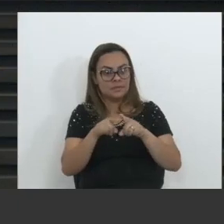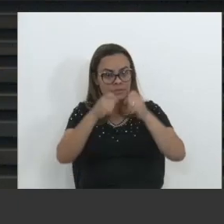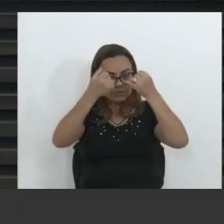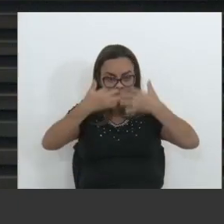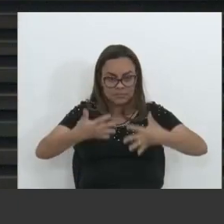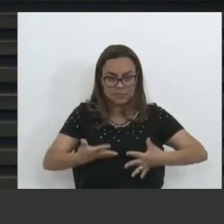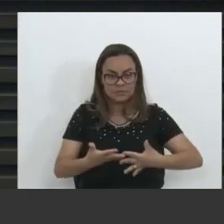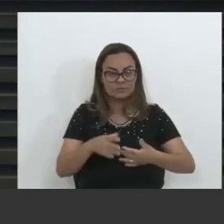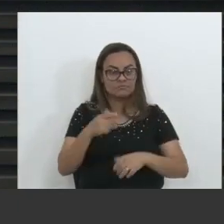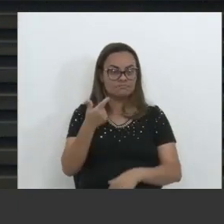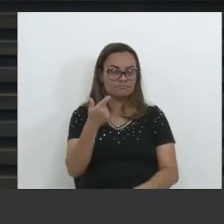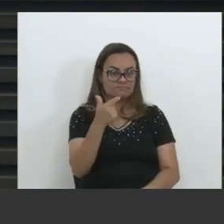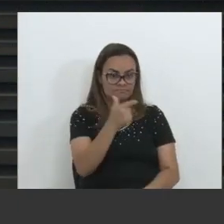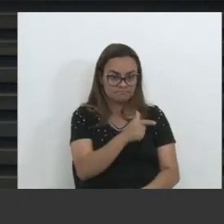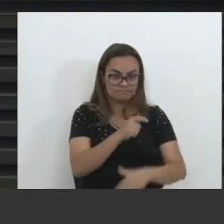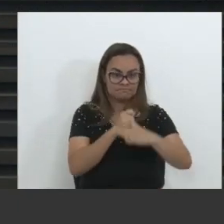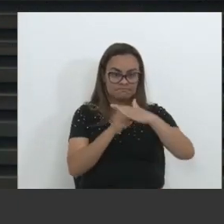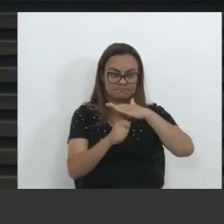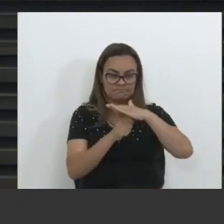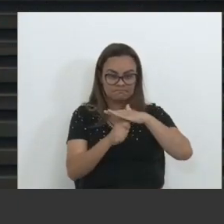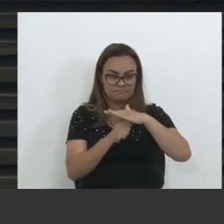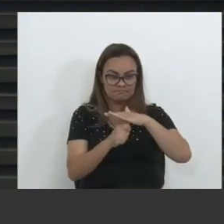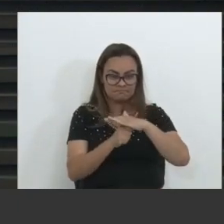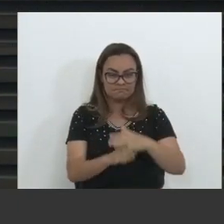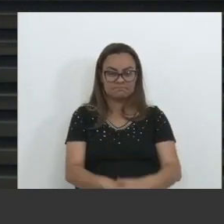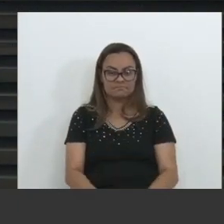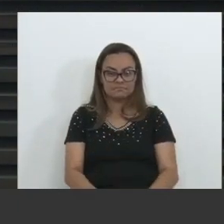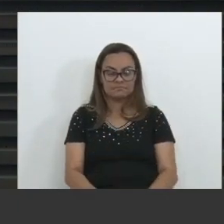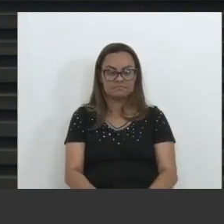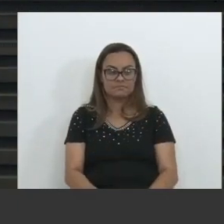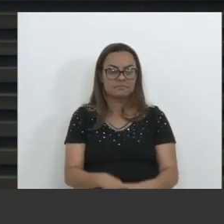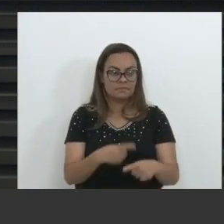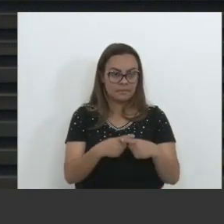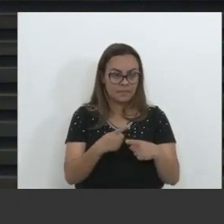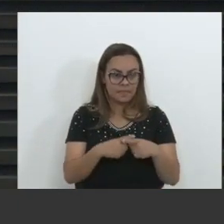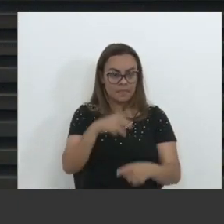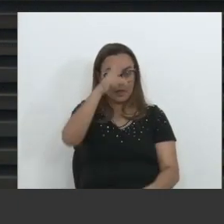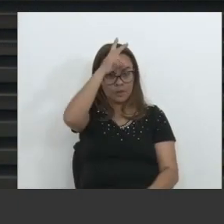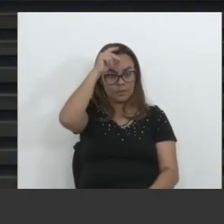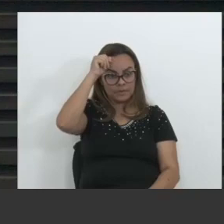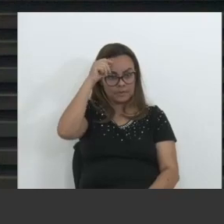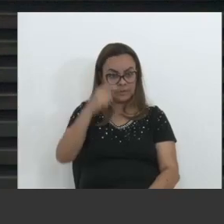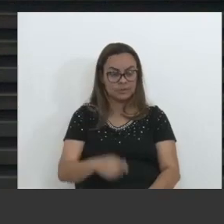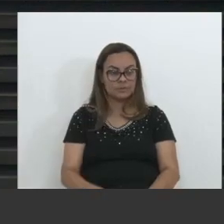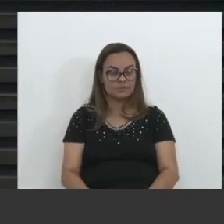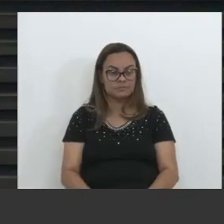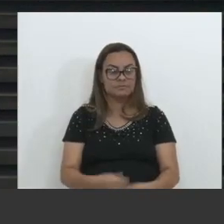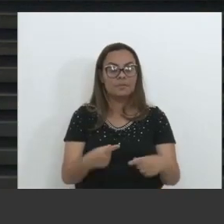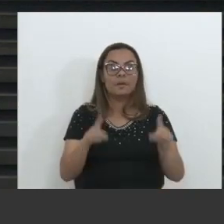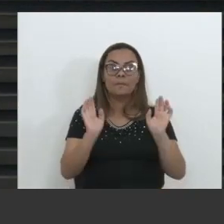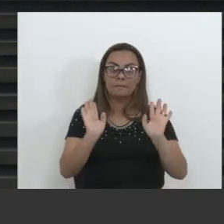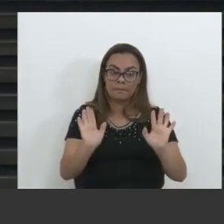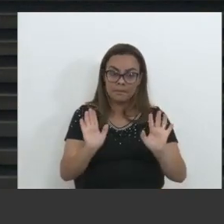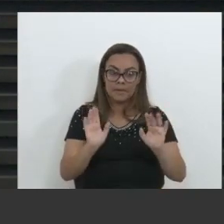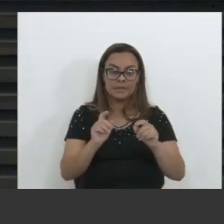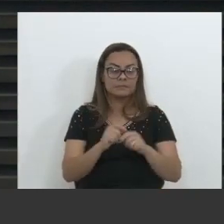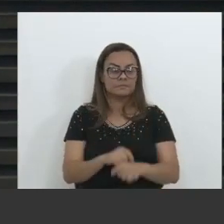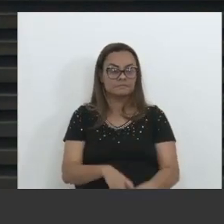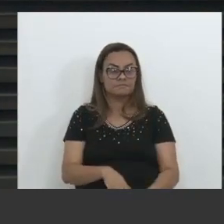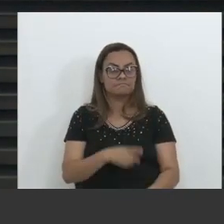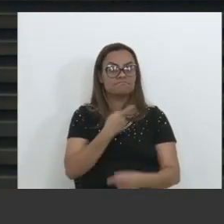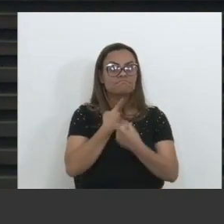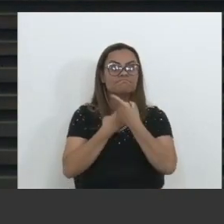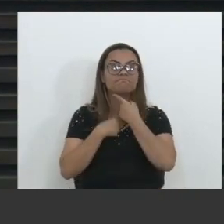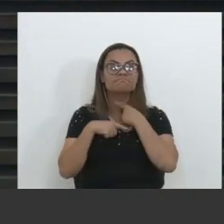que não houve investimento de numerário por parte da prefeitura mas sim Teve boa vontade